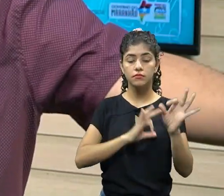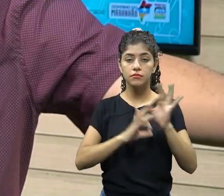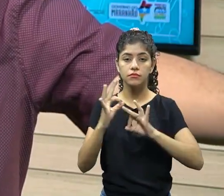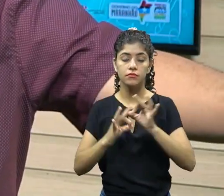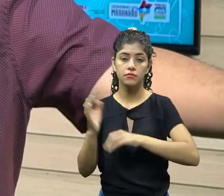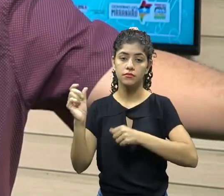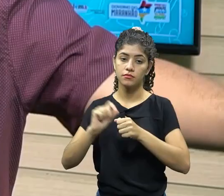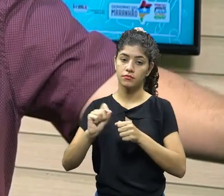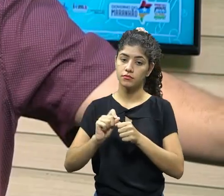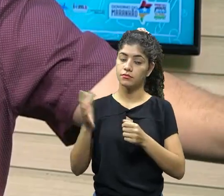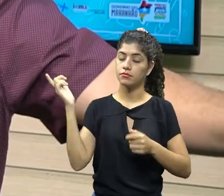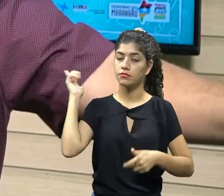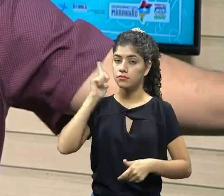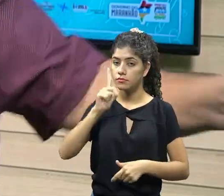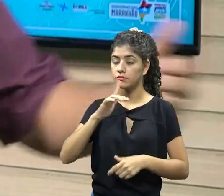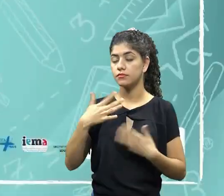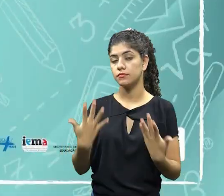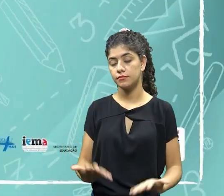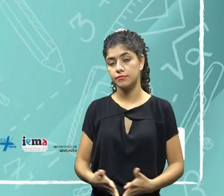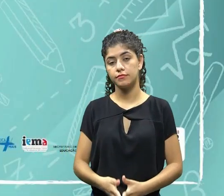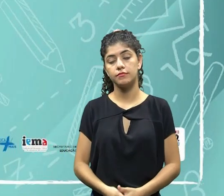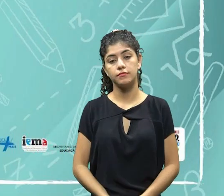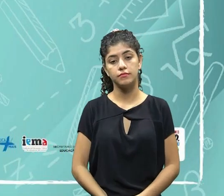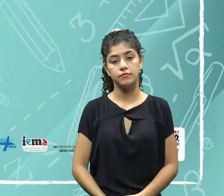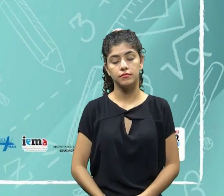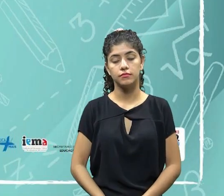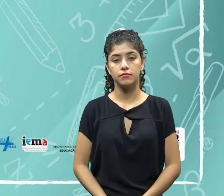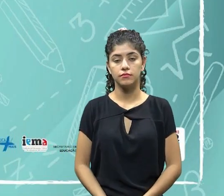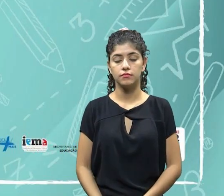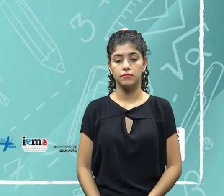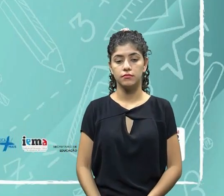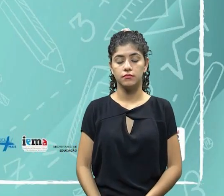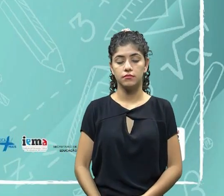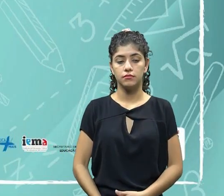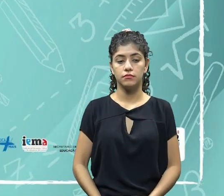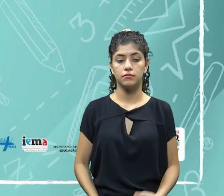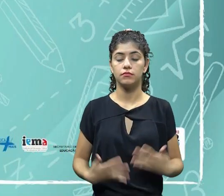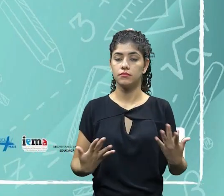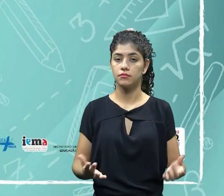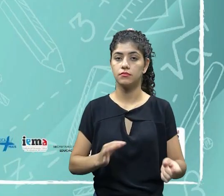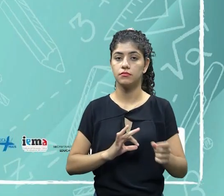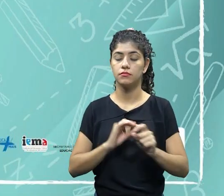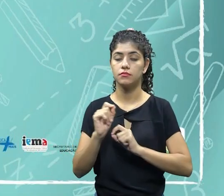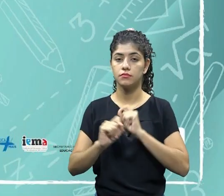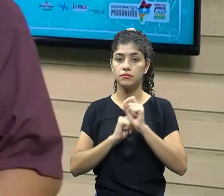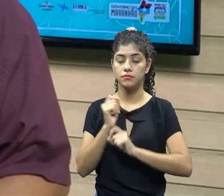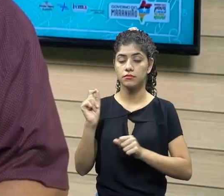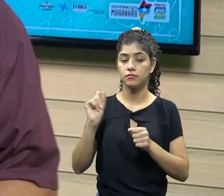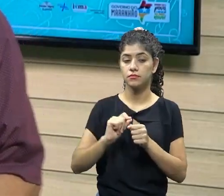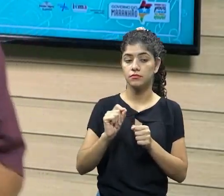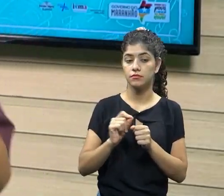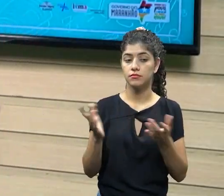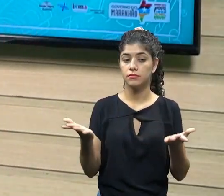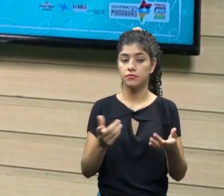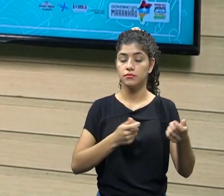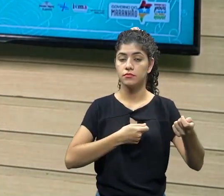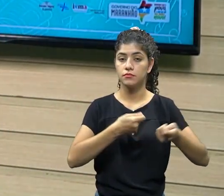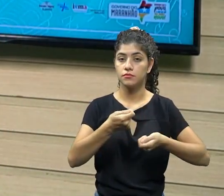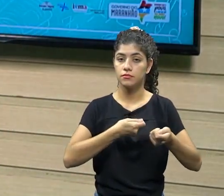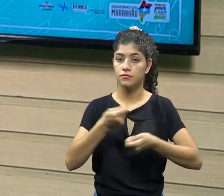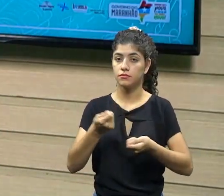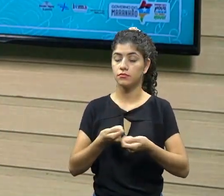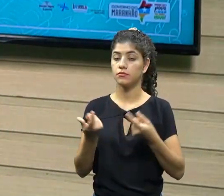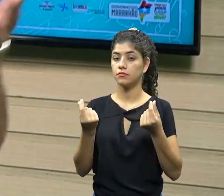ter esses recursos, né? Então, é uma atividade dele. Controle financeiro. Muito importante isso, você